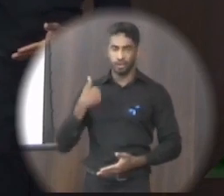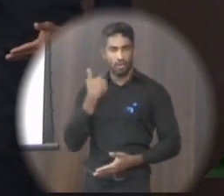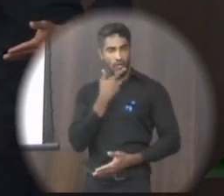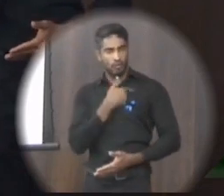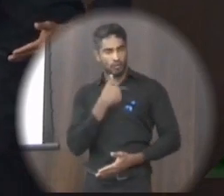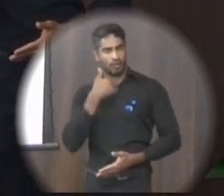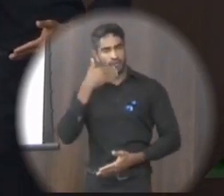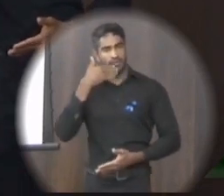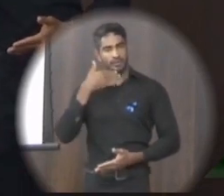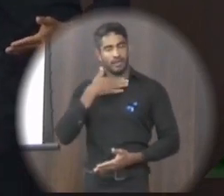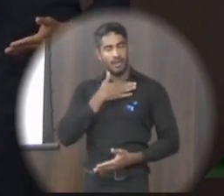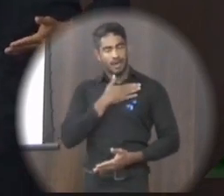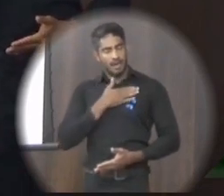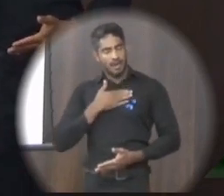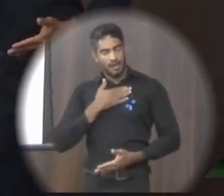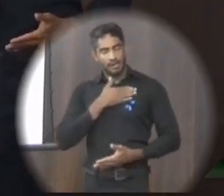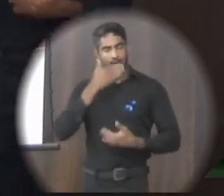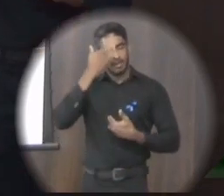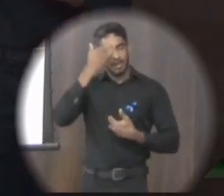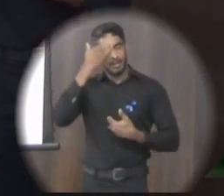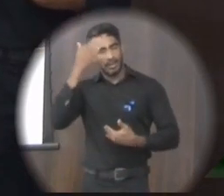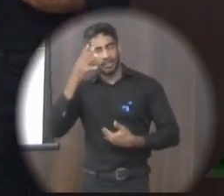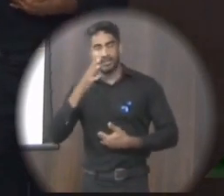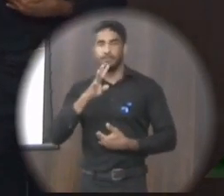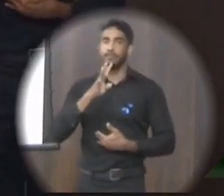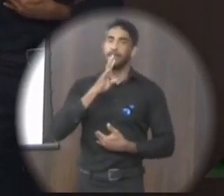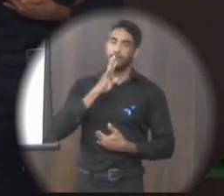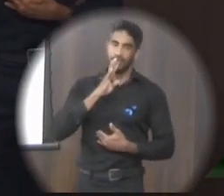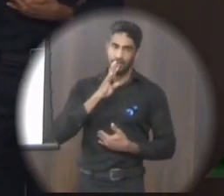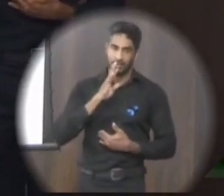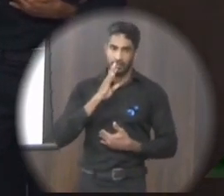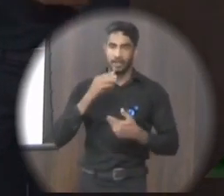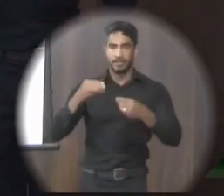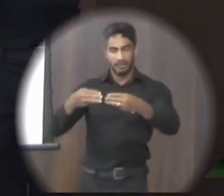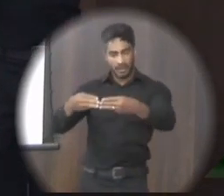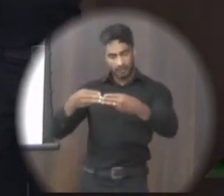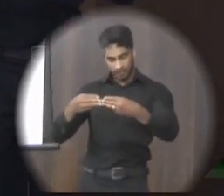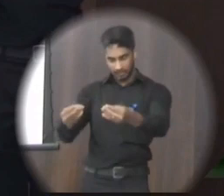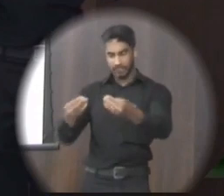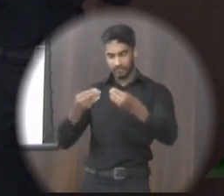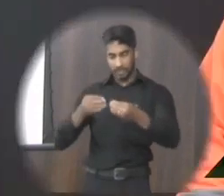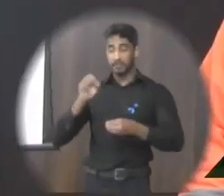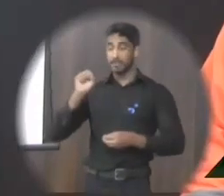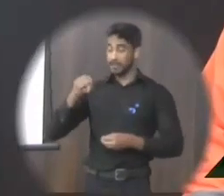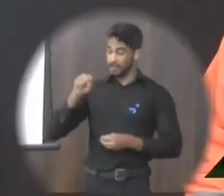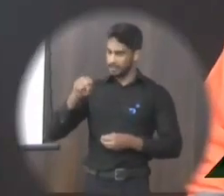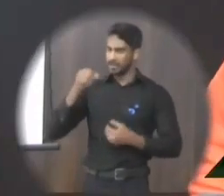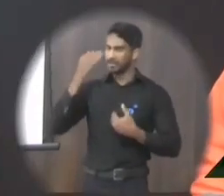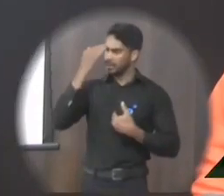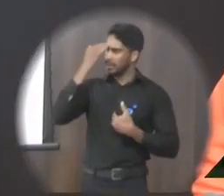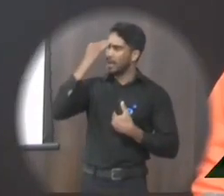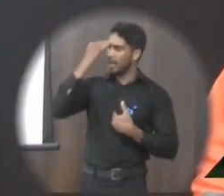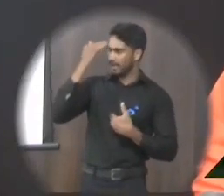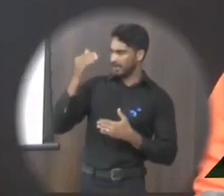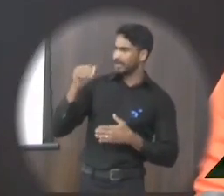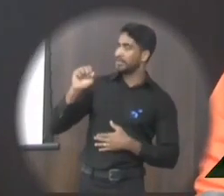agradecemos imensamente pelo reconhecimento, recebemos a moção, sim, tá, senhor presidente? Agradecemos